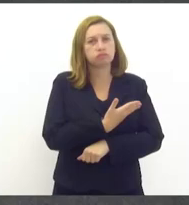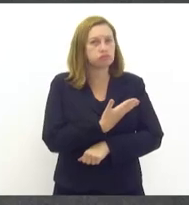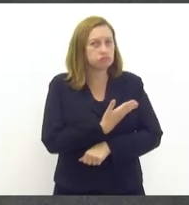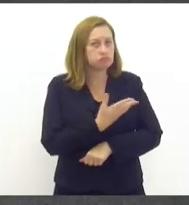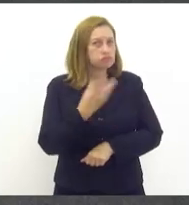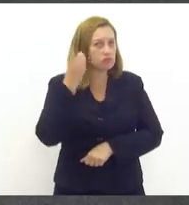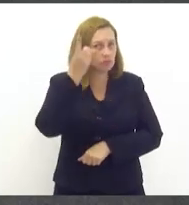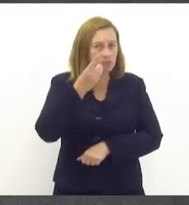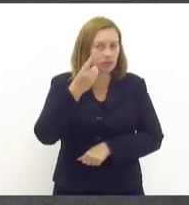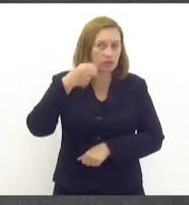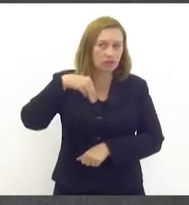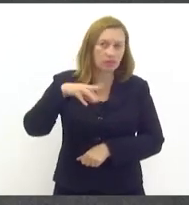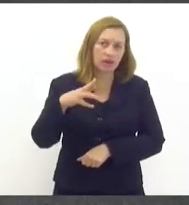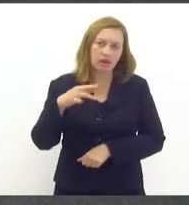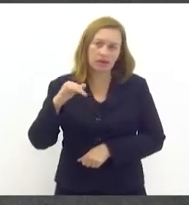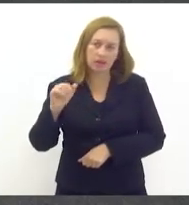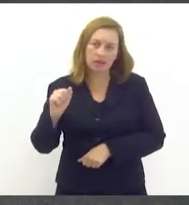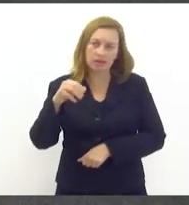deputada